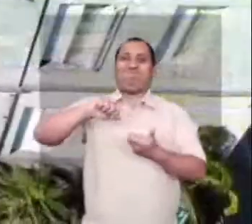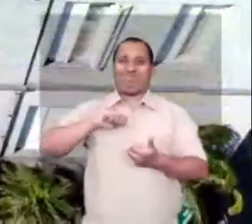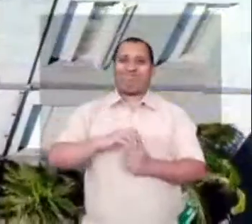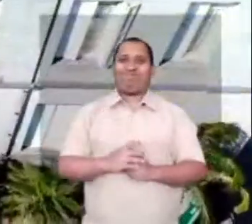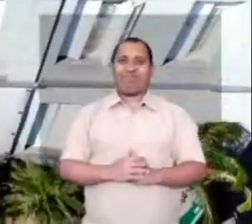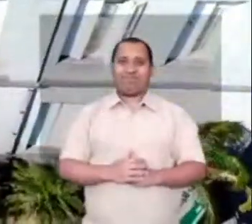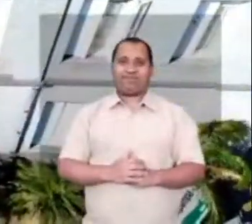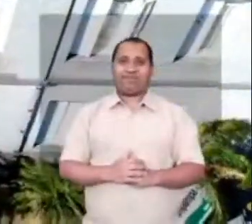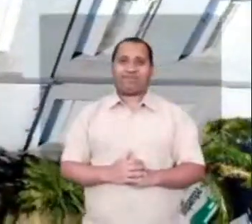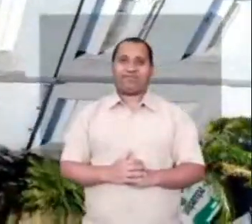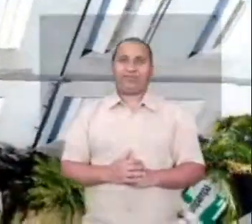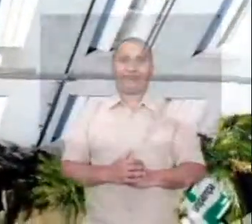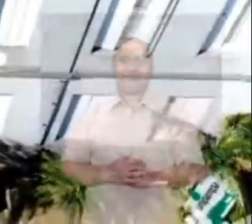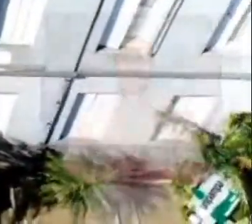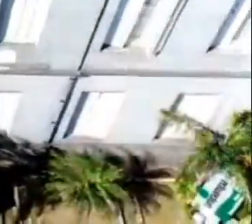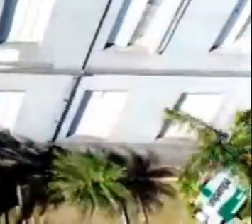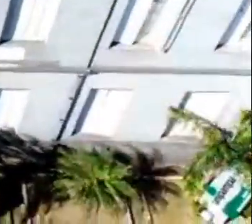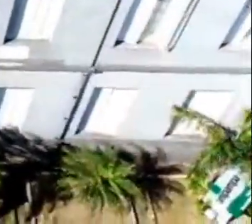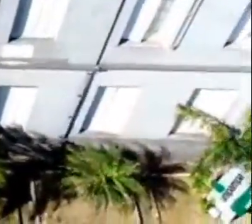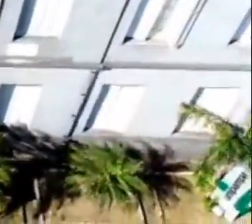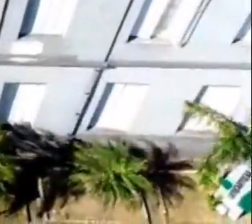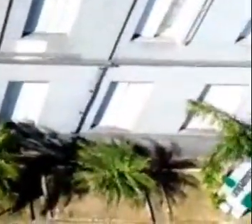internacional.